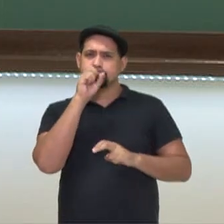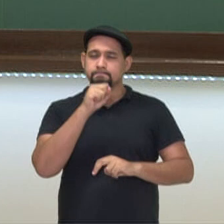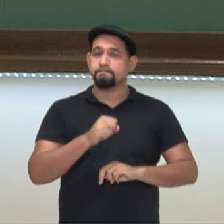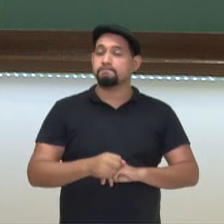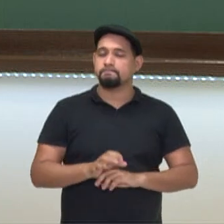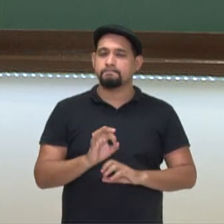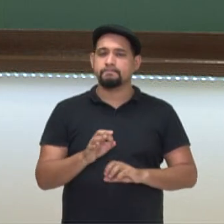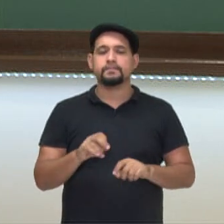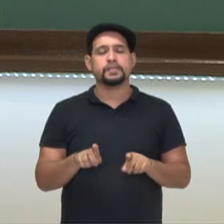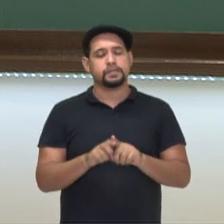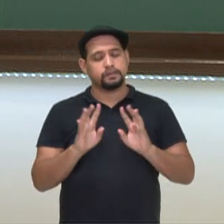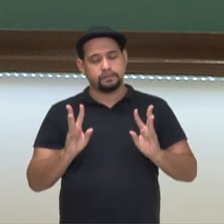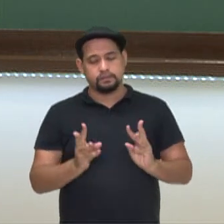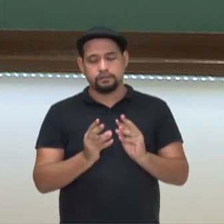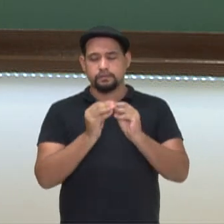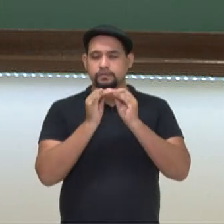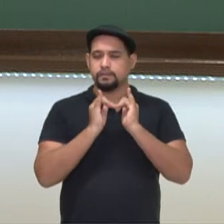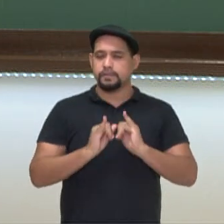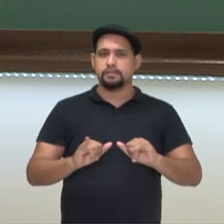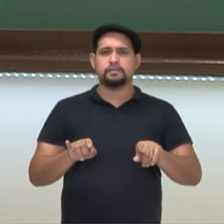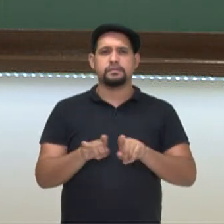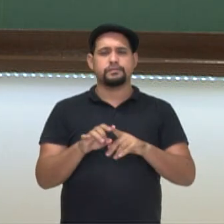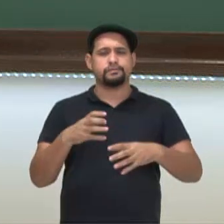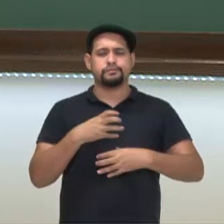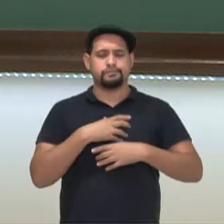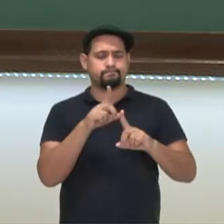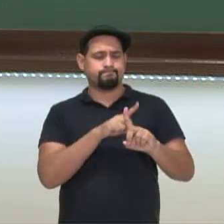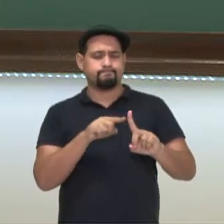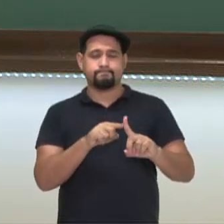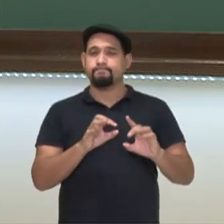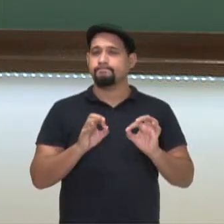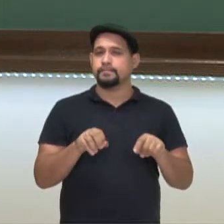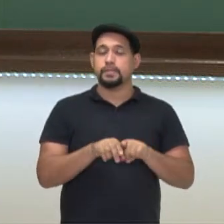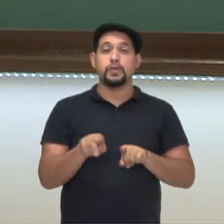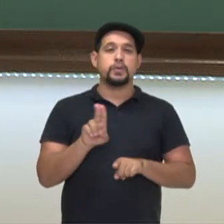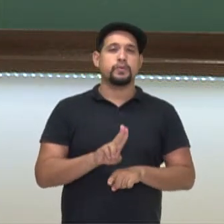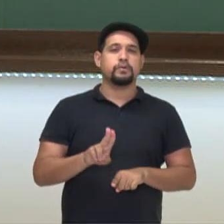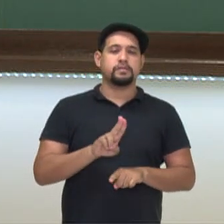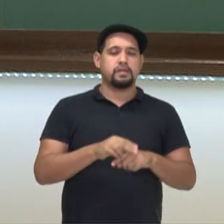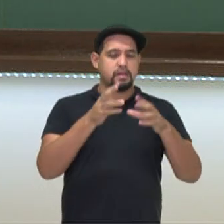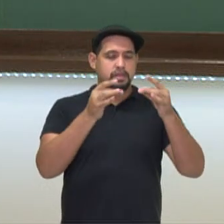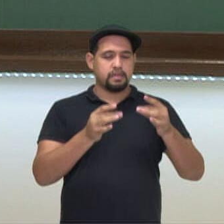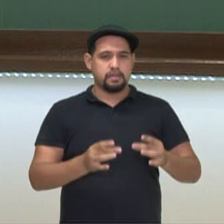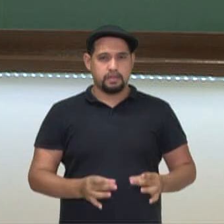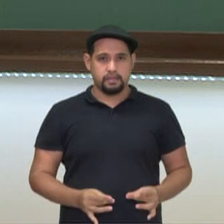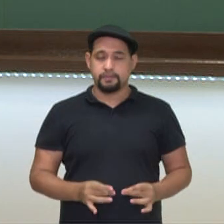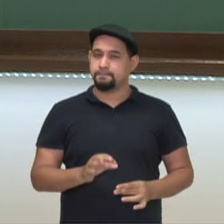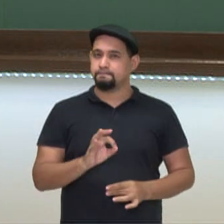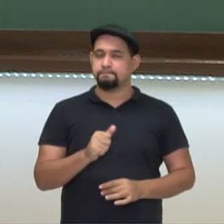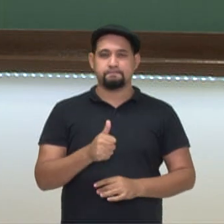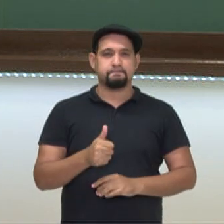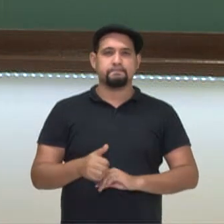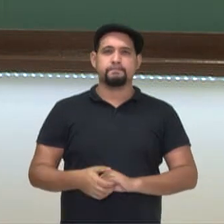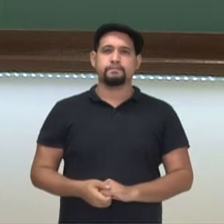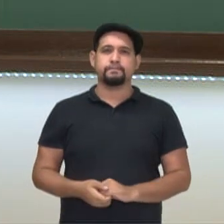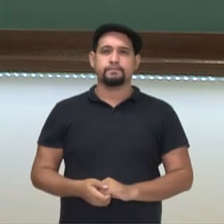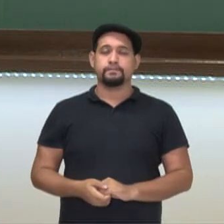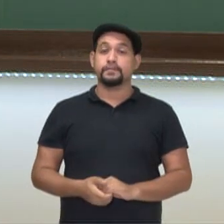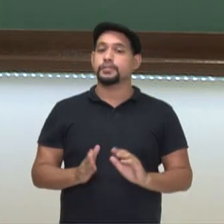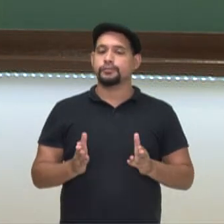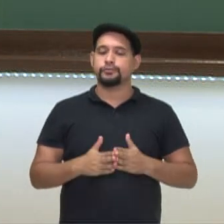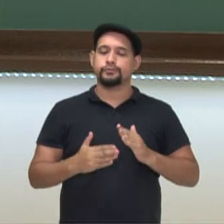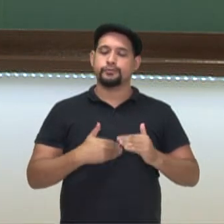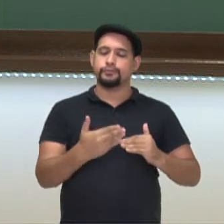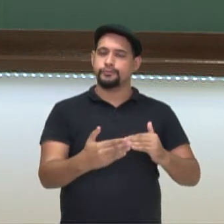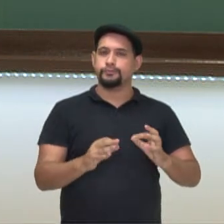algébrica. Você poder resumir uma informação de uma maneira bem objetiva e poder aplicar ela em várias situações. Beleza? Então agora nós vamos